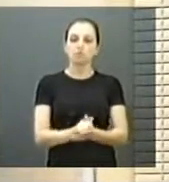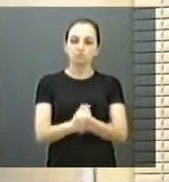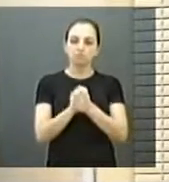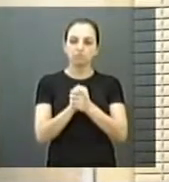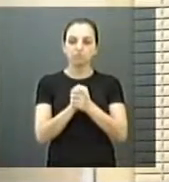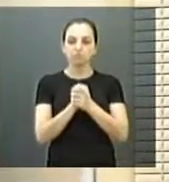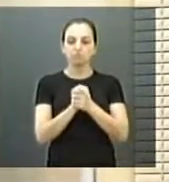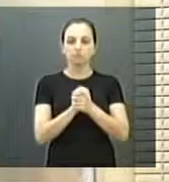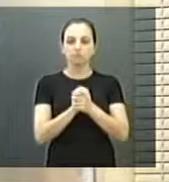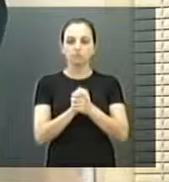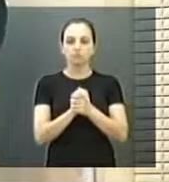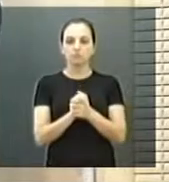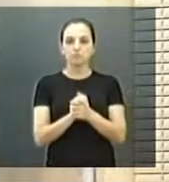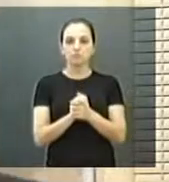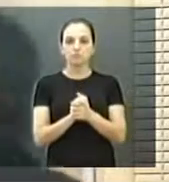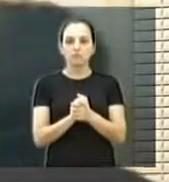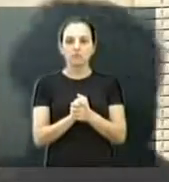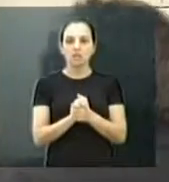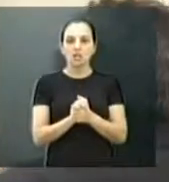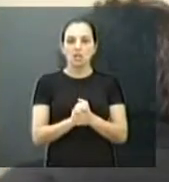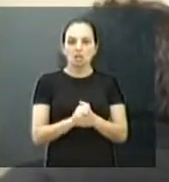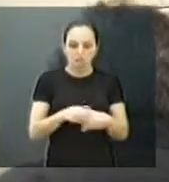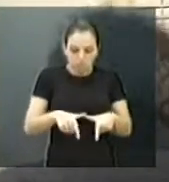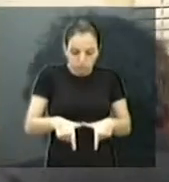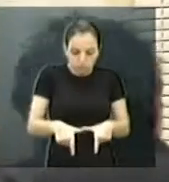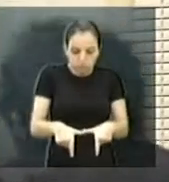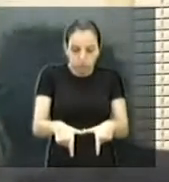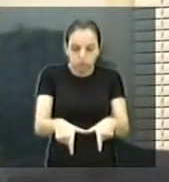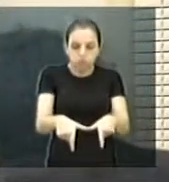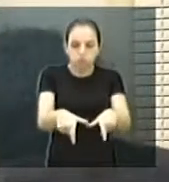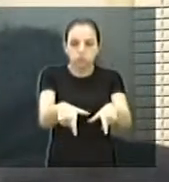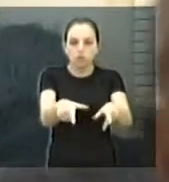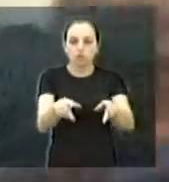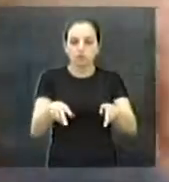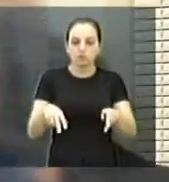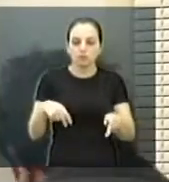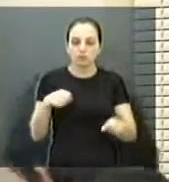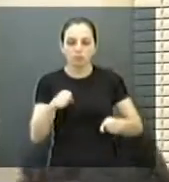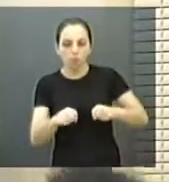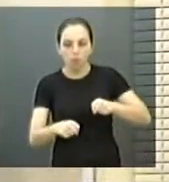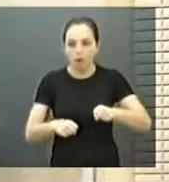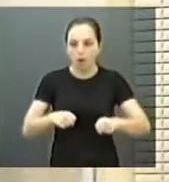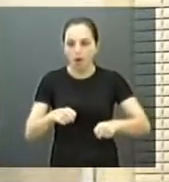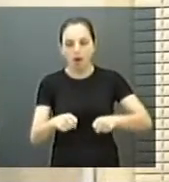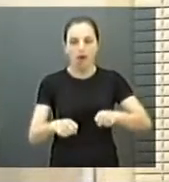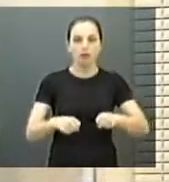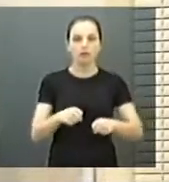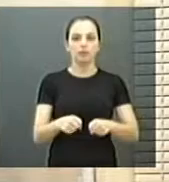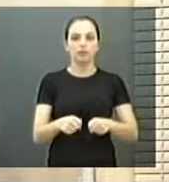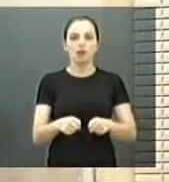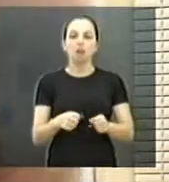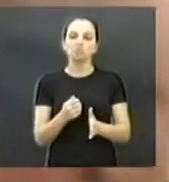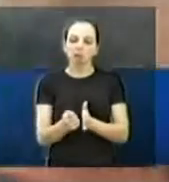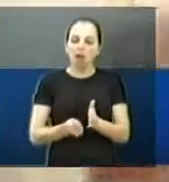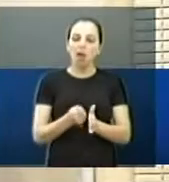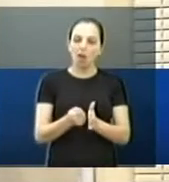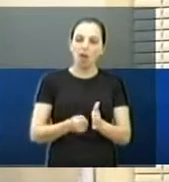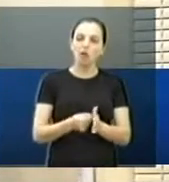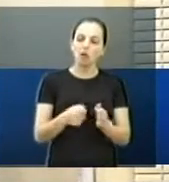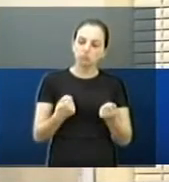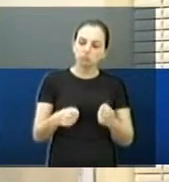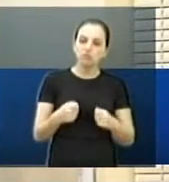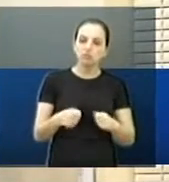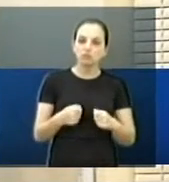parabenizar. Eu acho que a ciclofaixa que foi instalada na Expressa, eu acho que a Araraquara merecia uma ciclofaixa